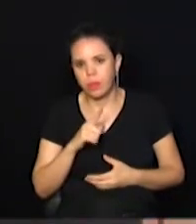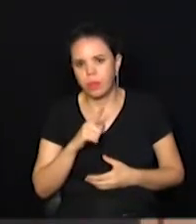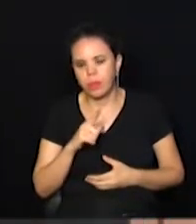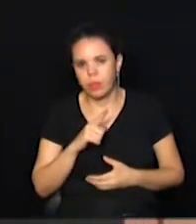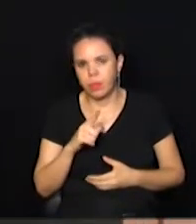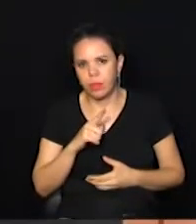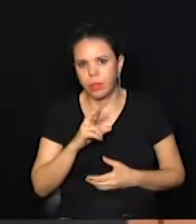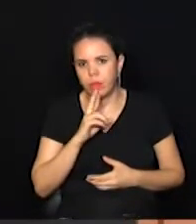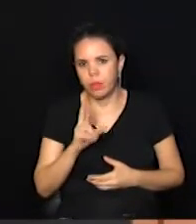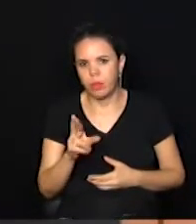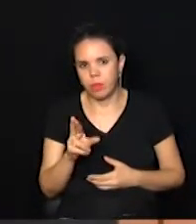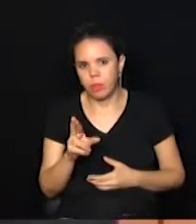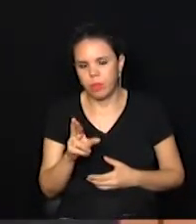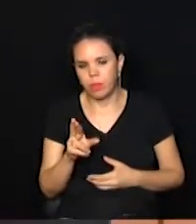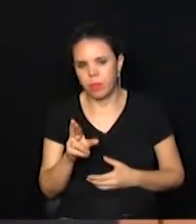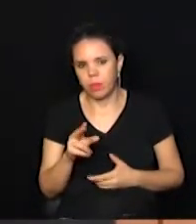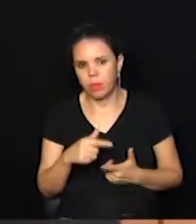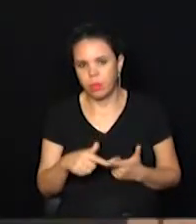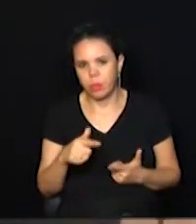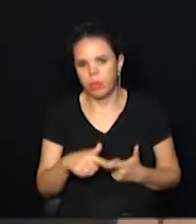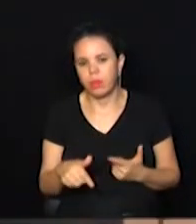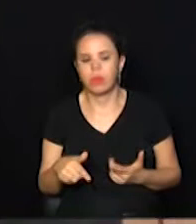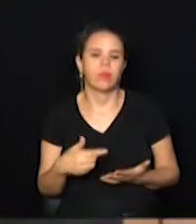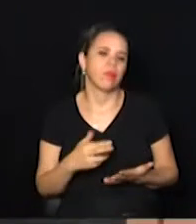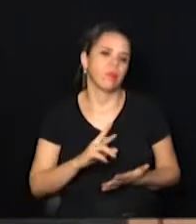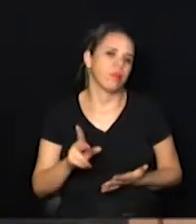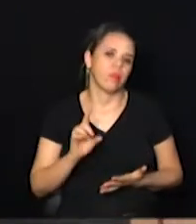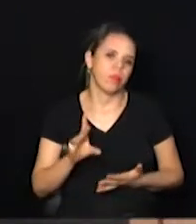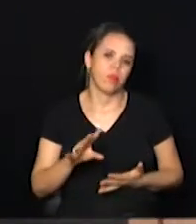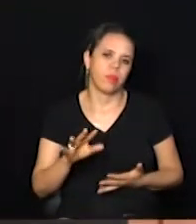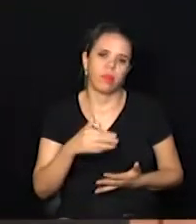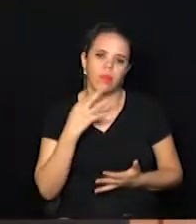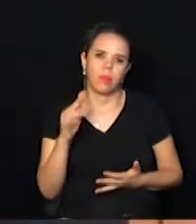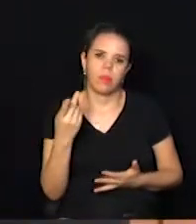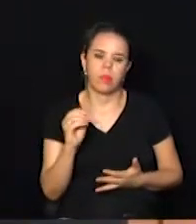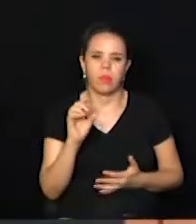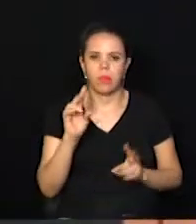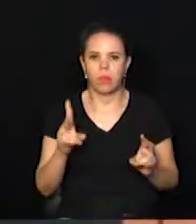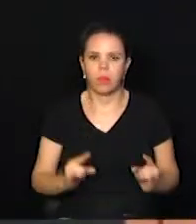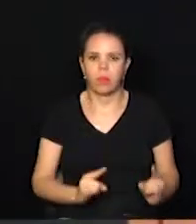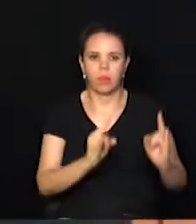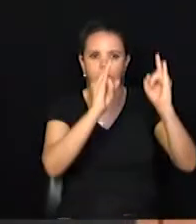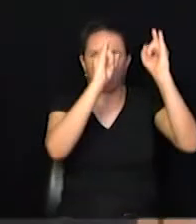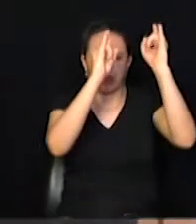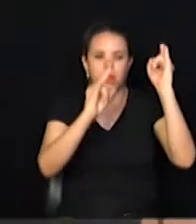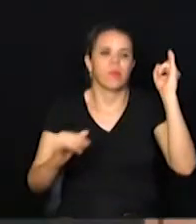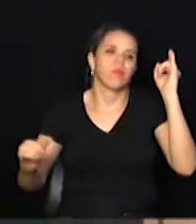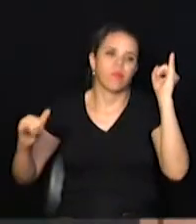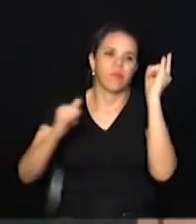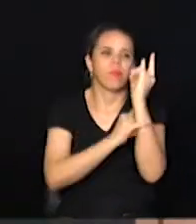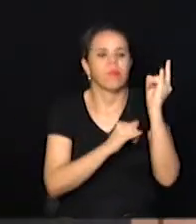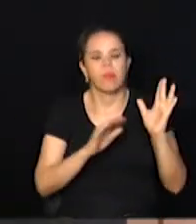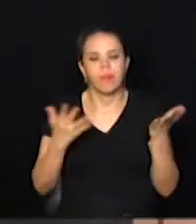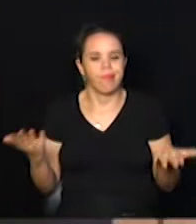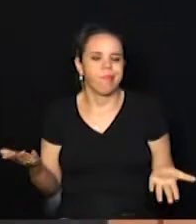as respostas, a poeira, né, que ficou no ar, não era sobre a morte do Toninho, era sobre as Torres Gêmeas. Então,